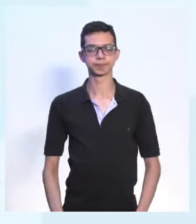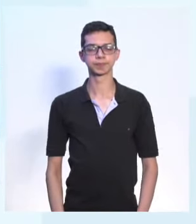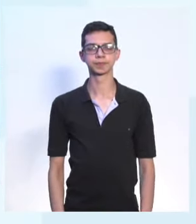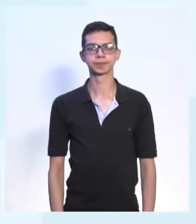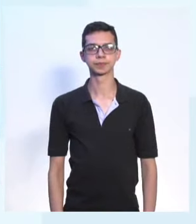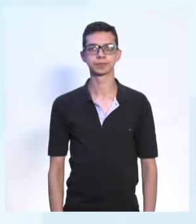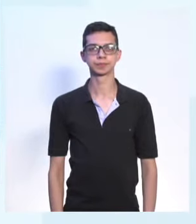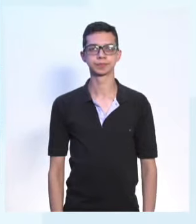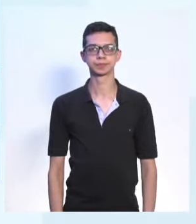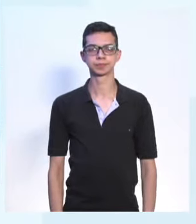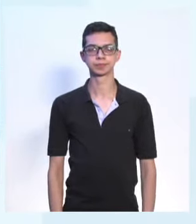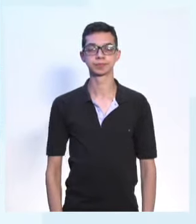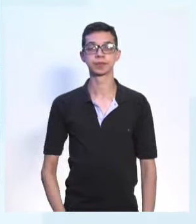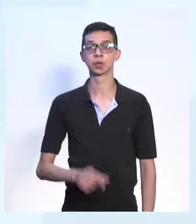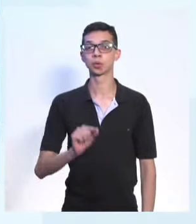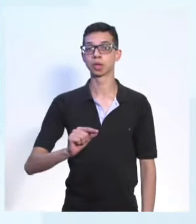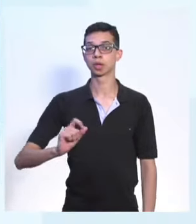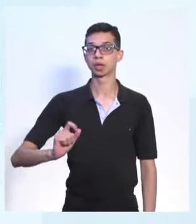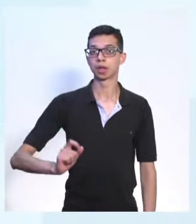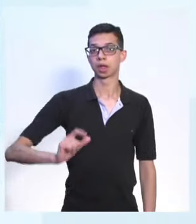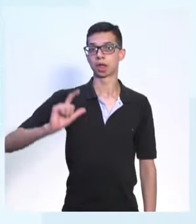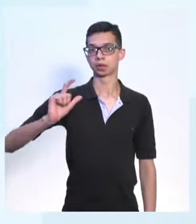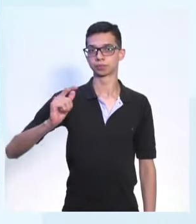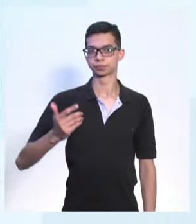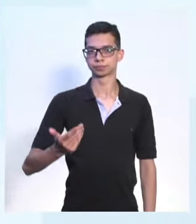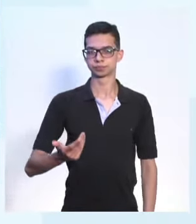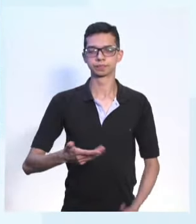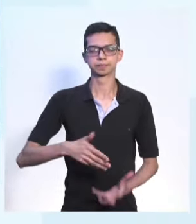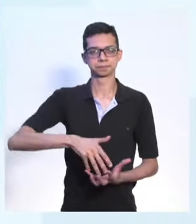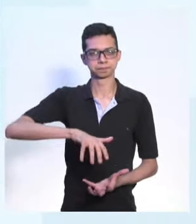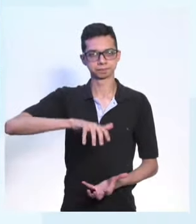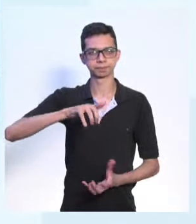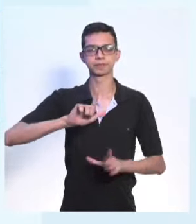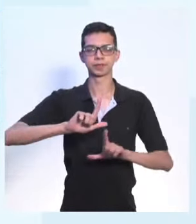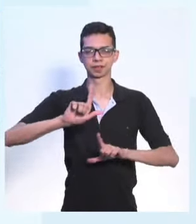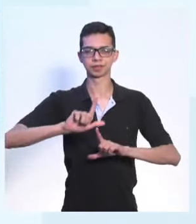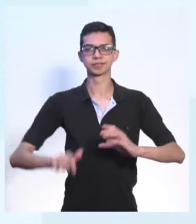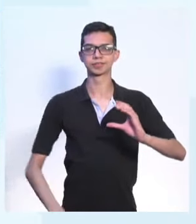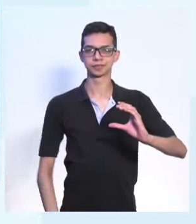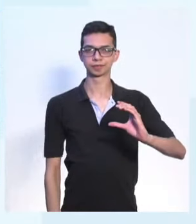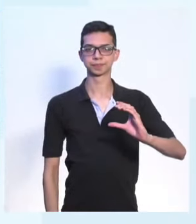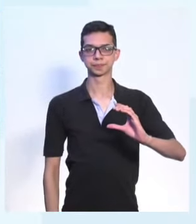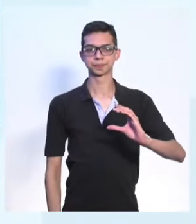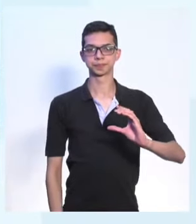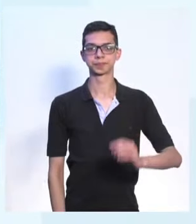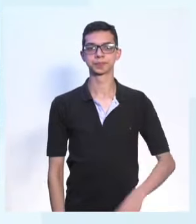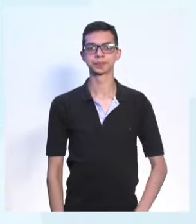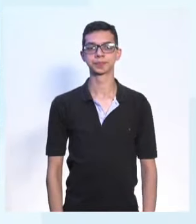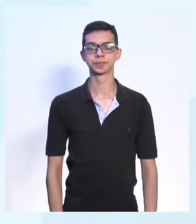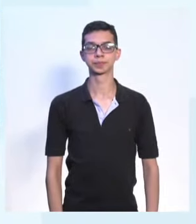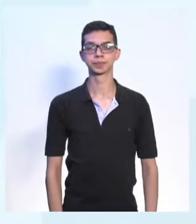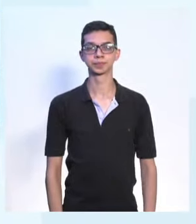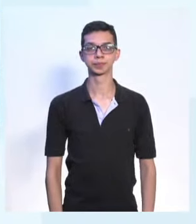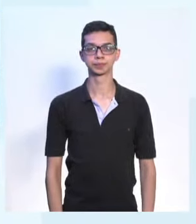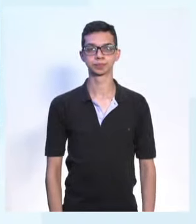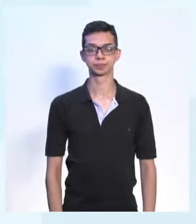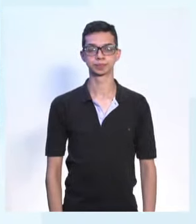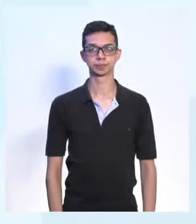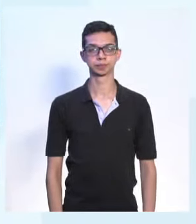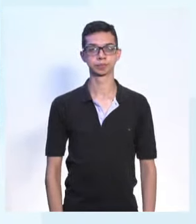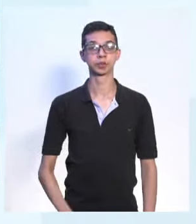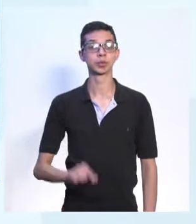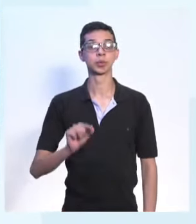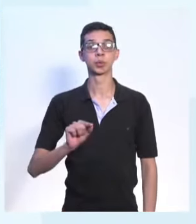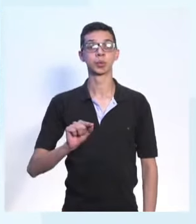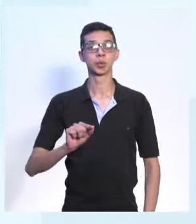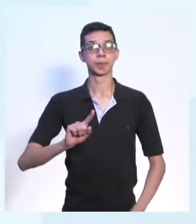Aumentar. Ok, aumentar. Number four, letter C, to become larger in amount or number. Tornar-se maior